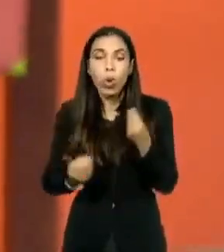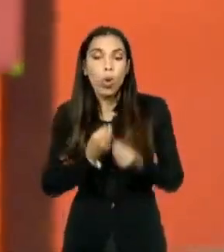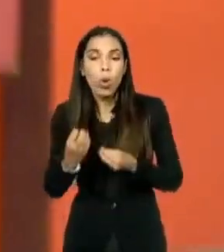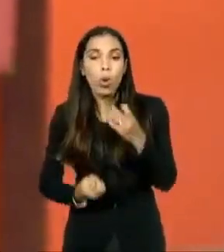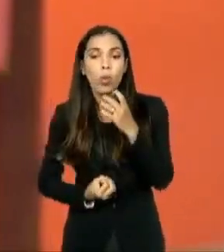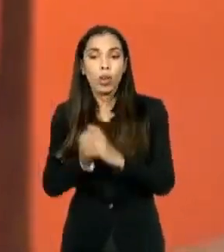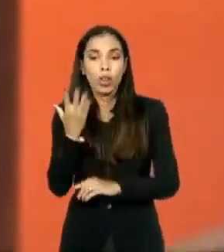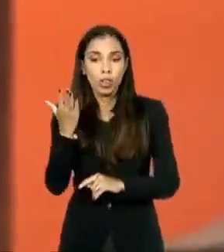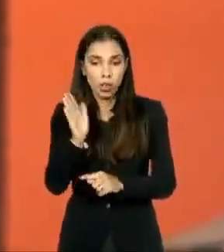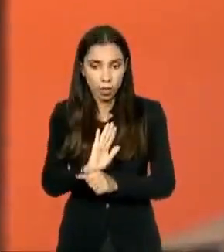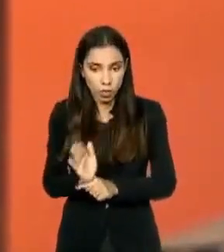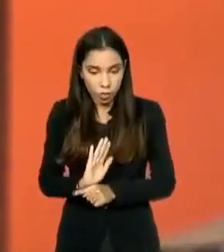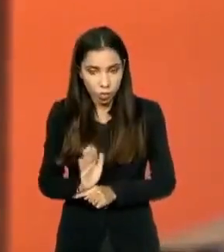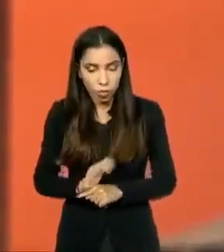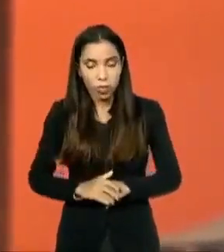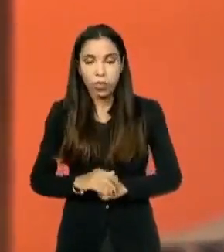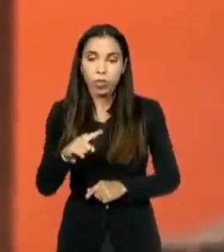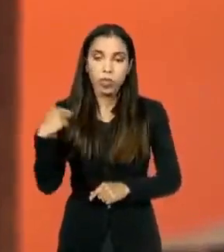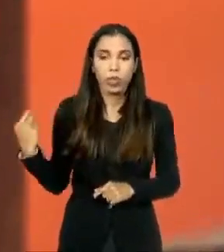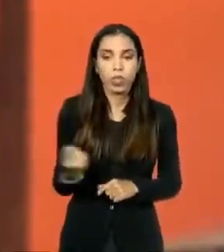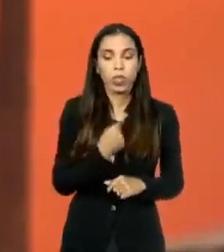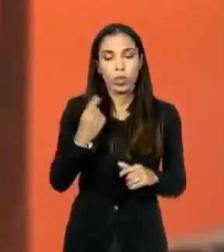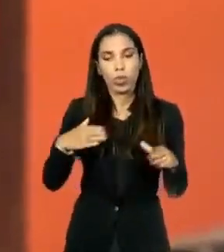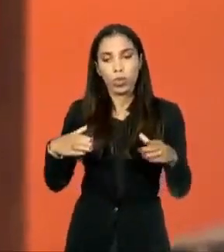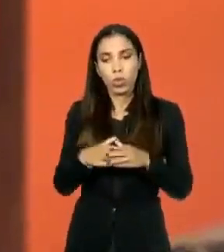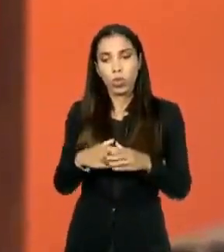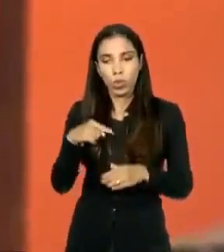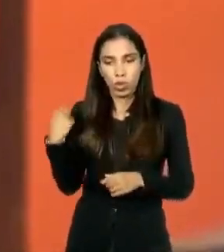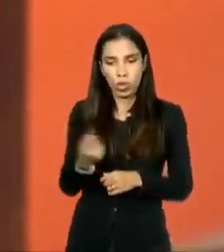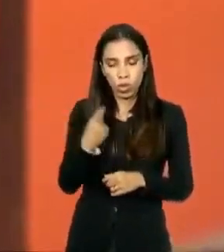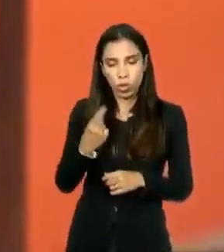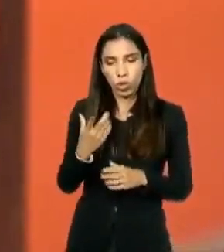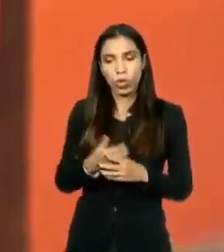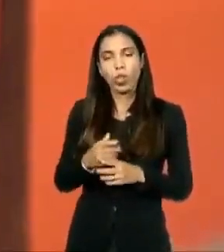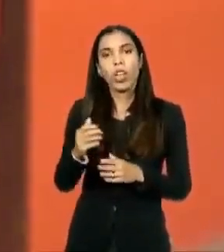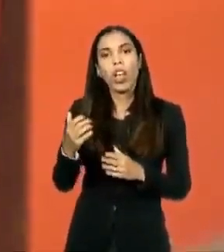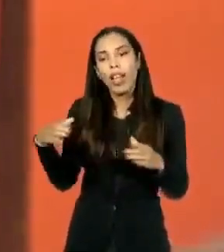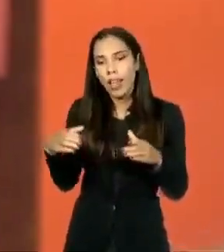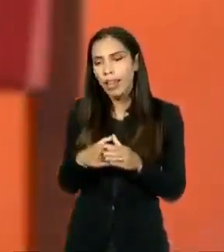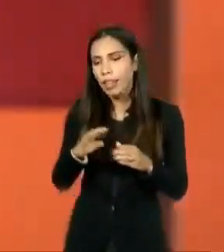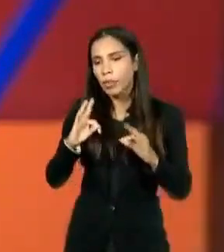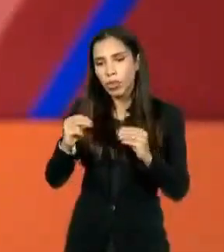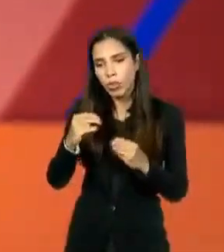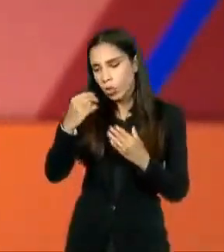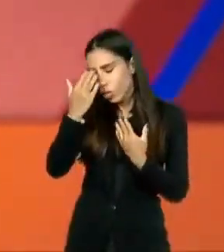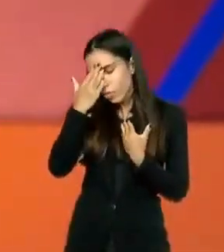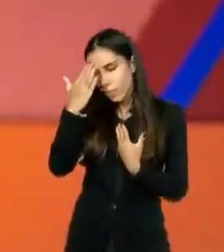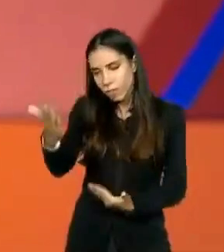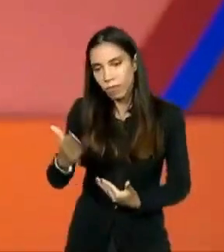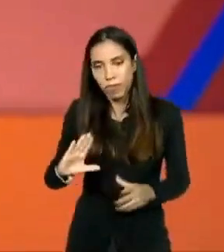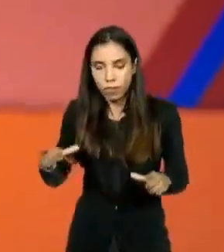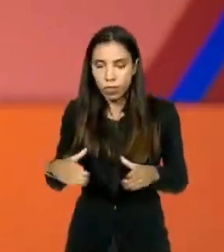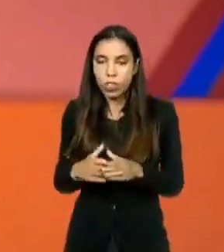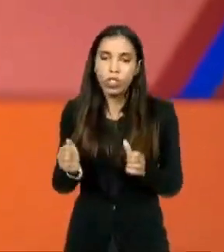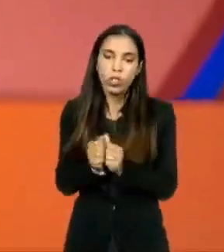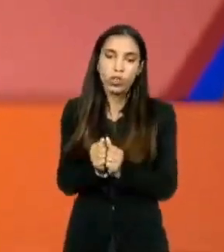isso. Então, o grupo Nós do Morro, que eu tenho super agradecimento, a equipe, todas lá, entraram junto comigo e realizou